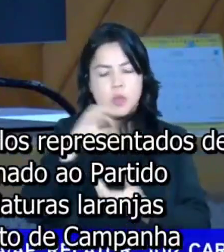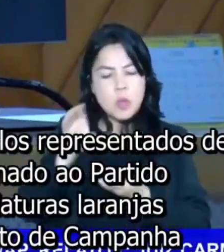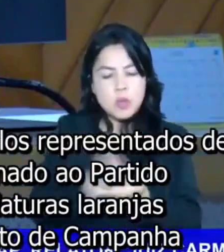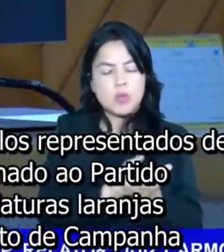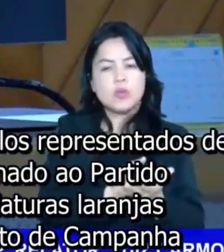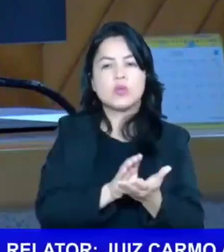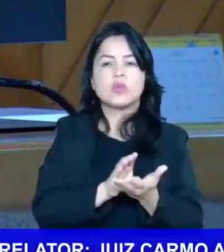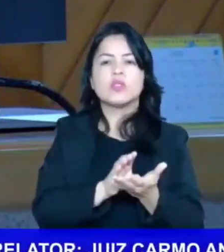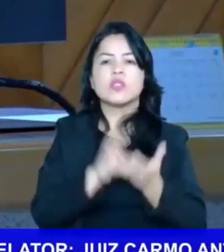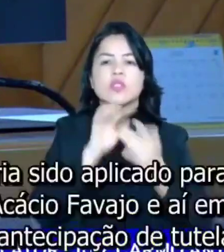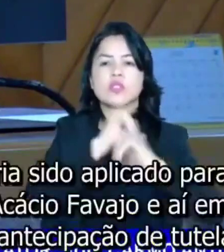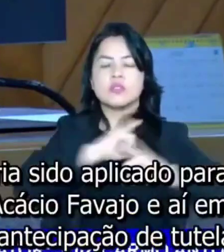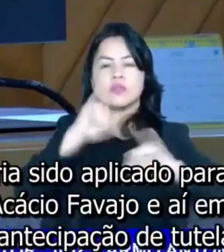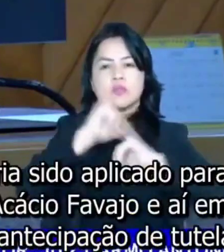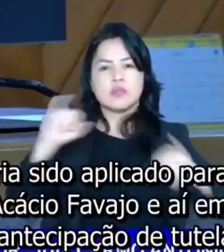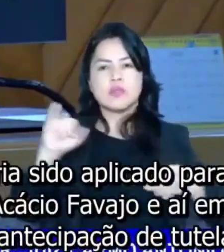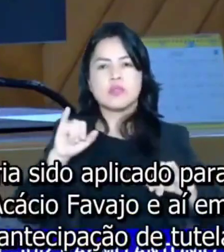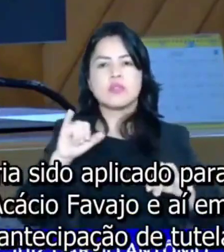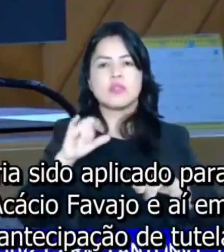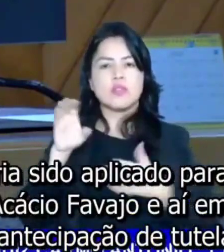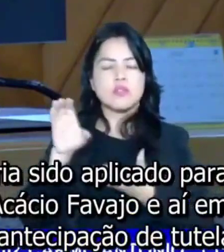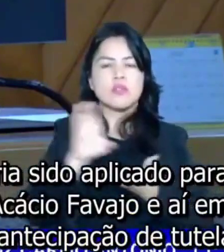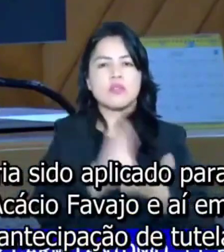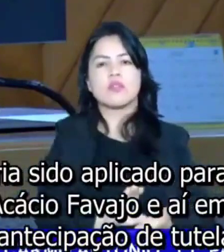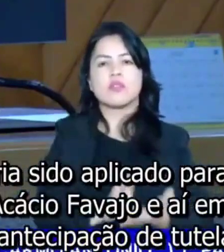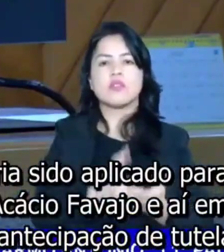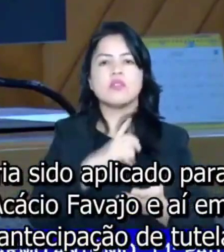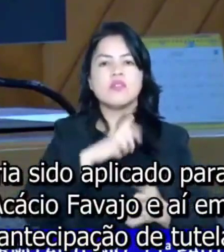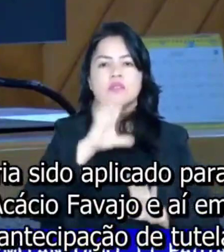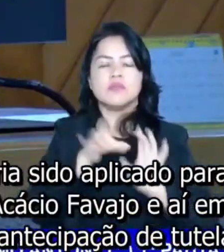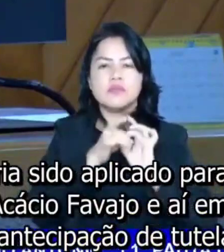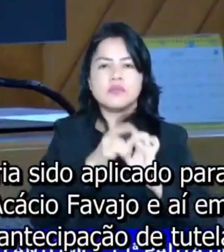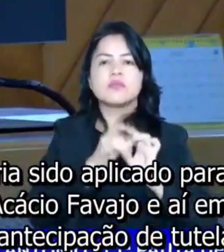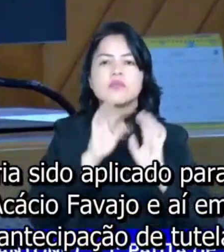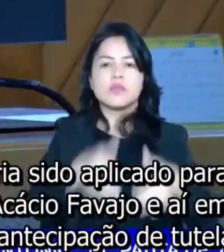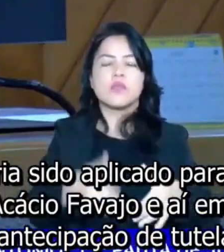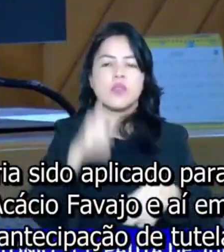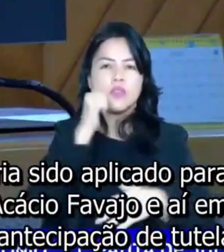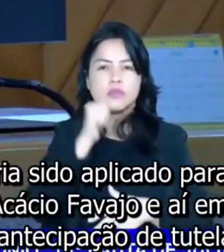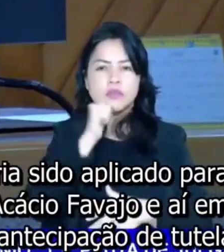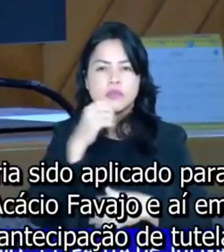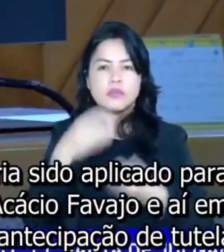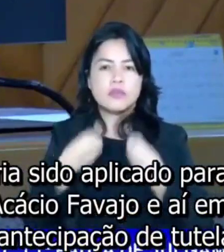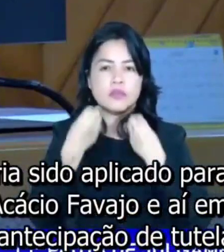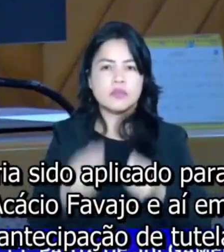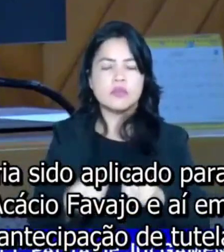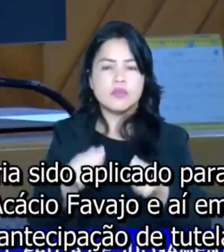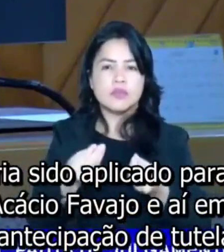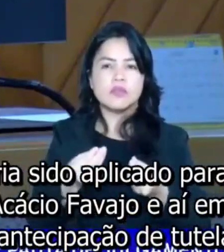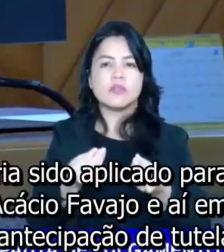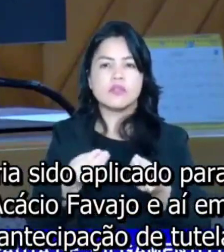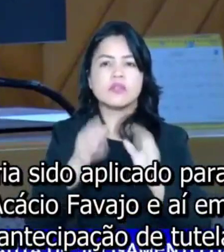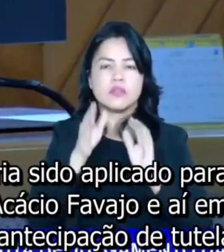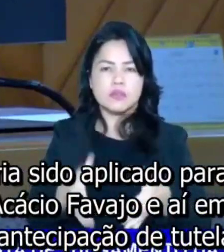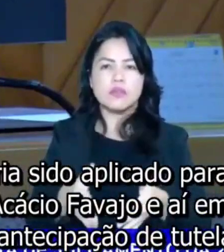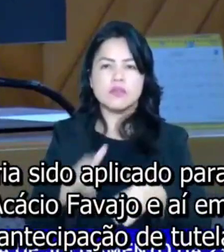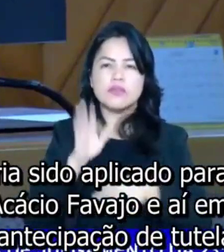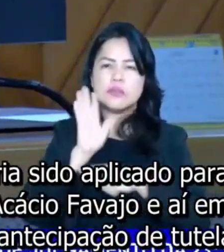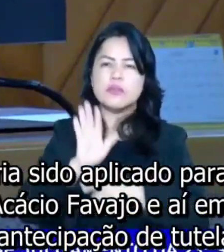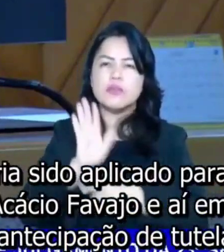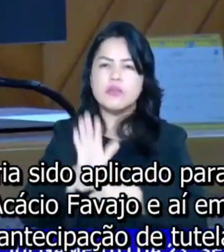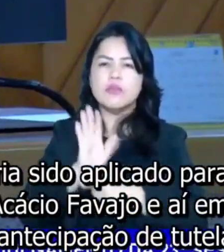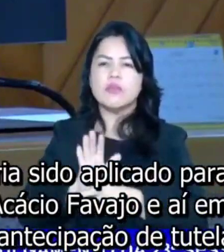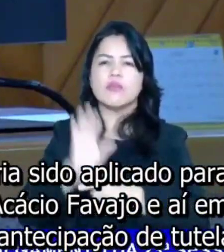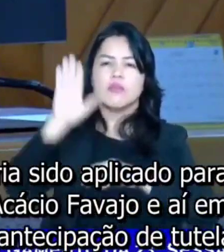Financiamento de Campanha, cuja destinação estava vinculada a candidato de mulheres, teria sido aplicado para, supostamente, beneficiar a campanha do